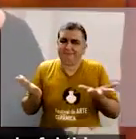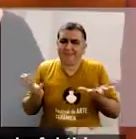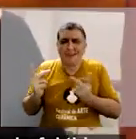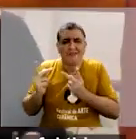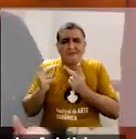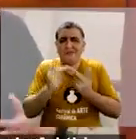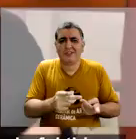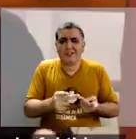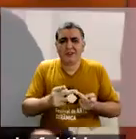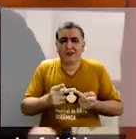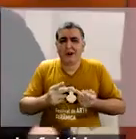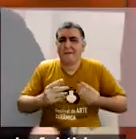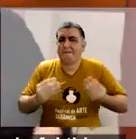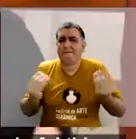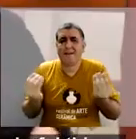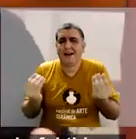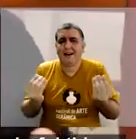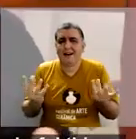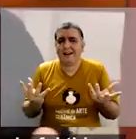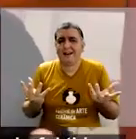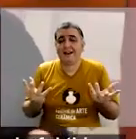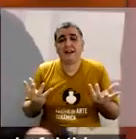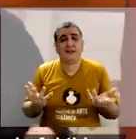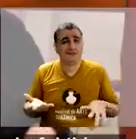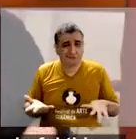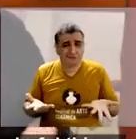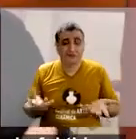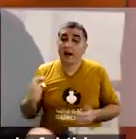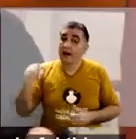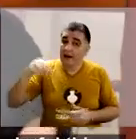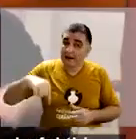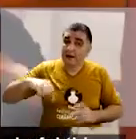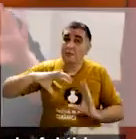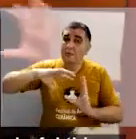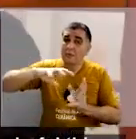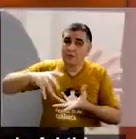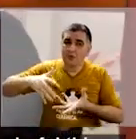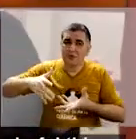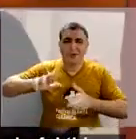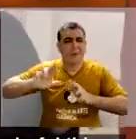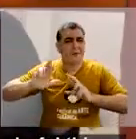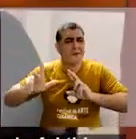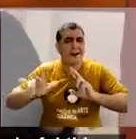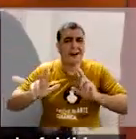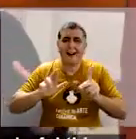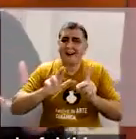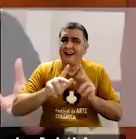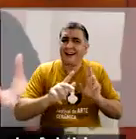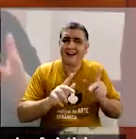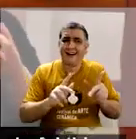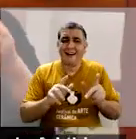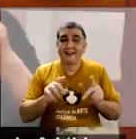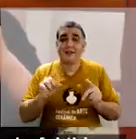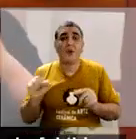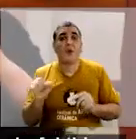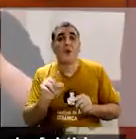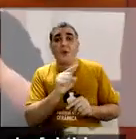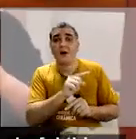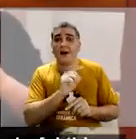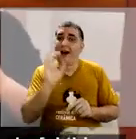Entende? Então, eu acho que é um desperdício. Eu acho que o mundo está cheio de coisas maravilhosas para a